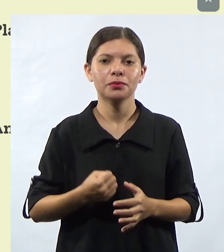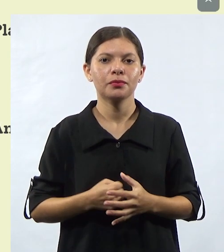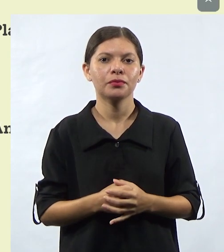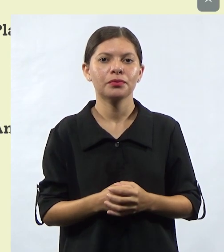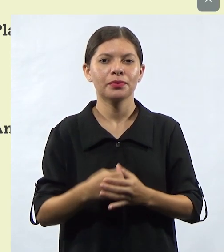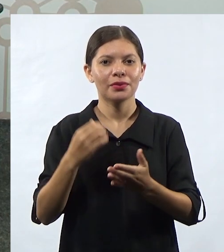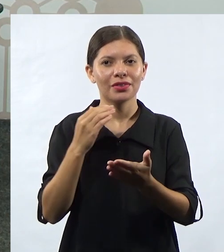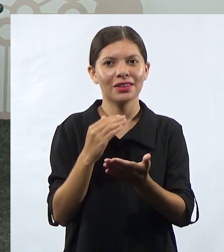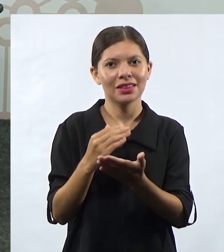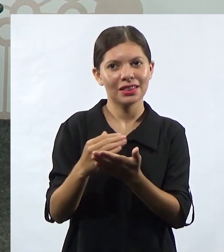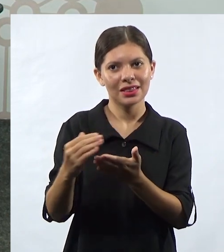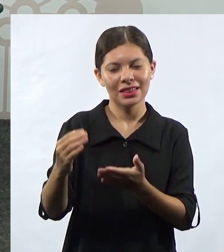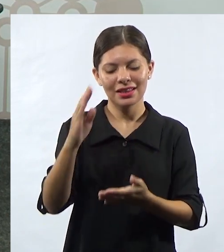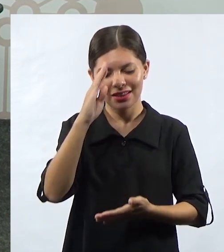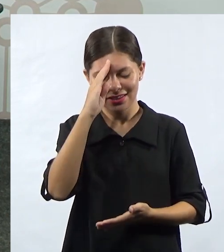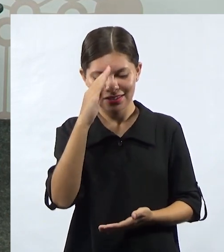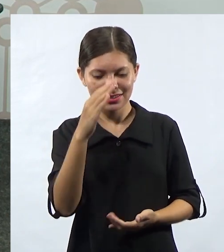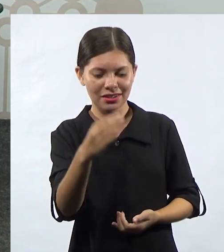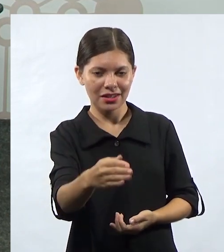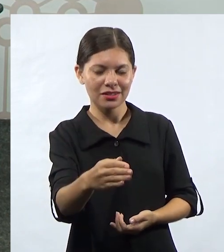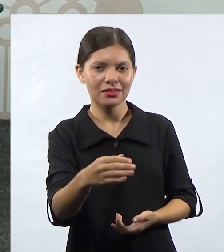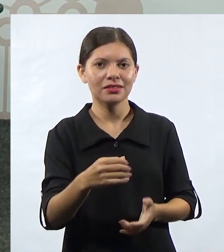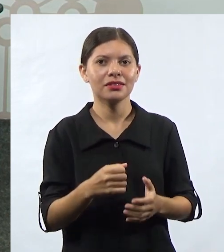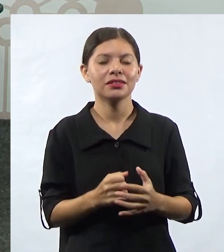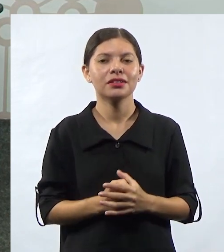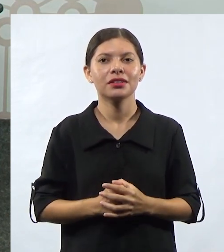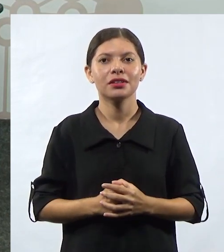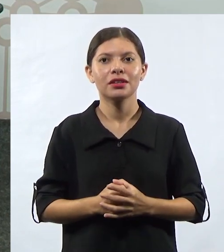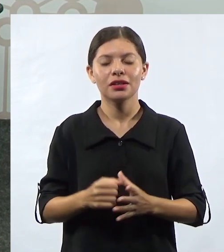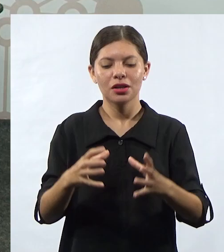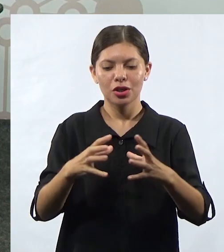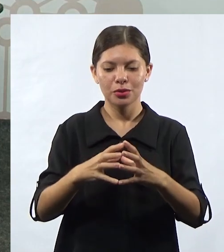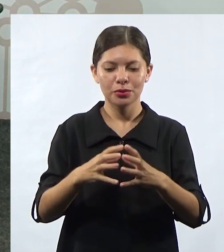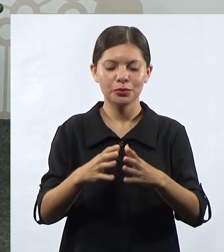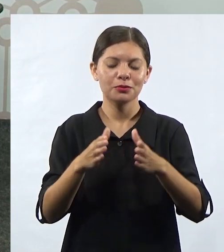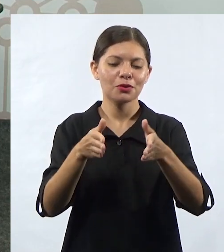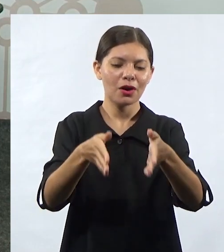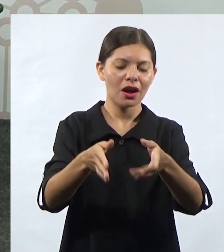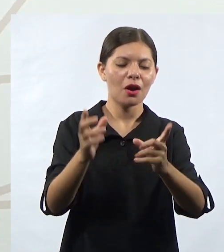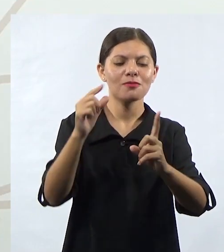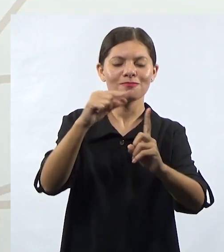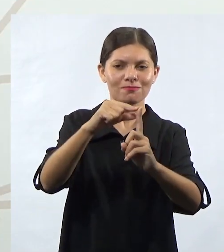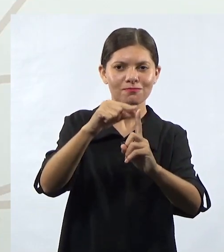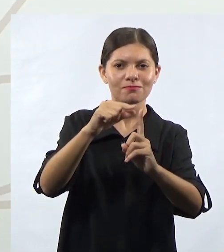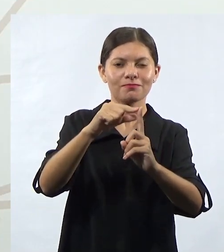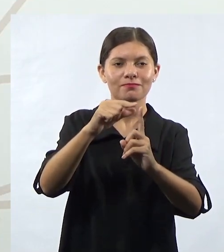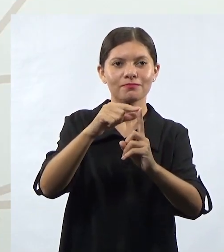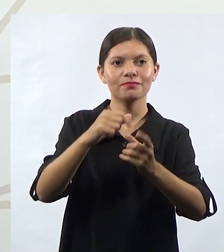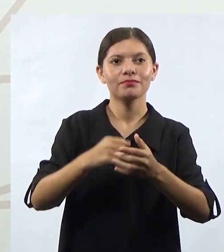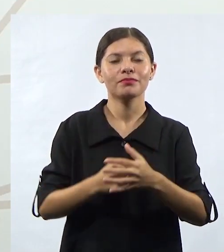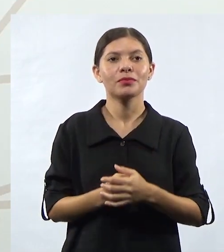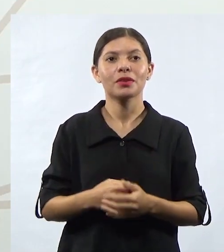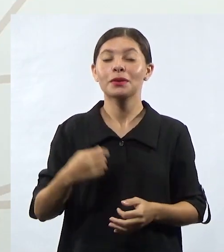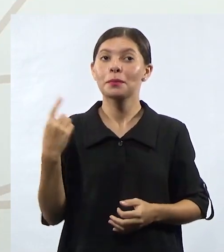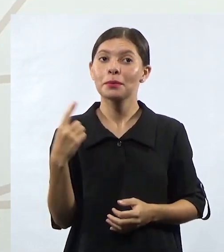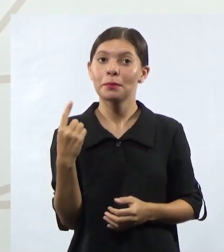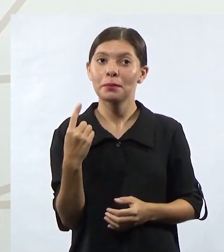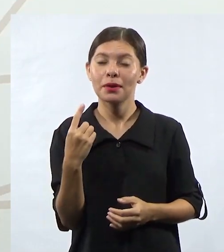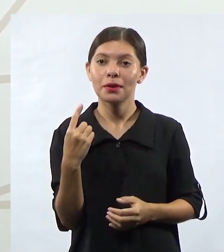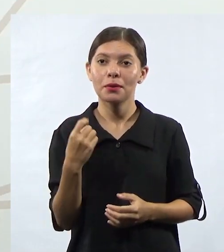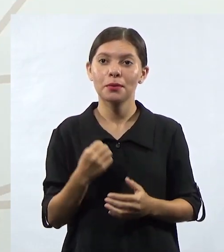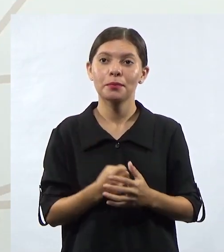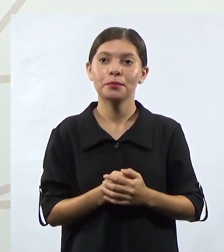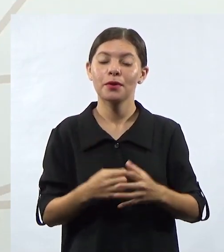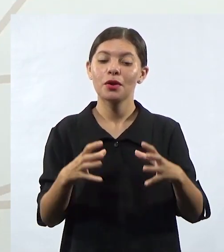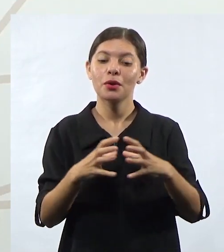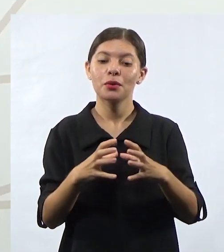bem direto, né? Ele é bem direto. O grupo focal é bem objetivo, né? Isso. Então, a primeira coisa que a gente tem que fazer é o quê? É definir qual